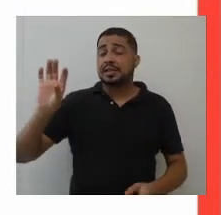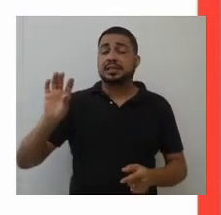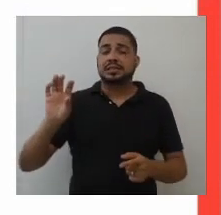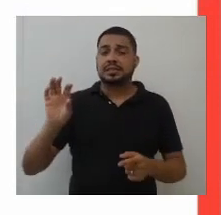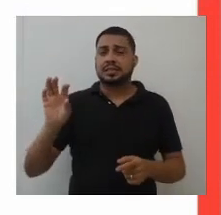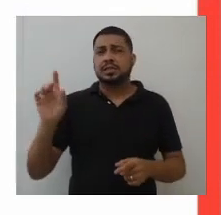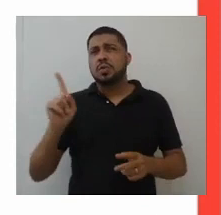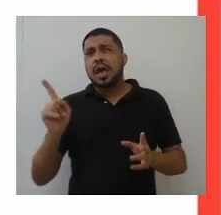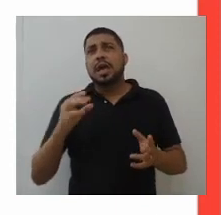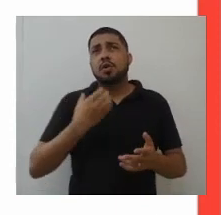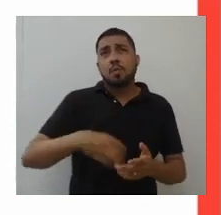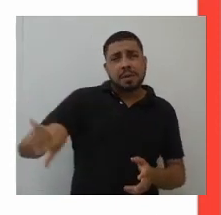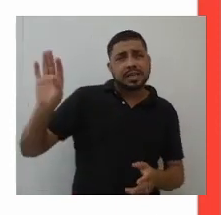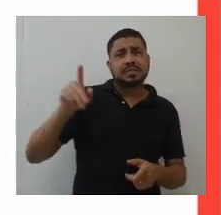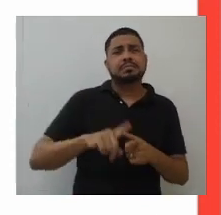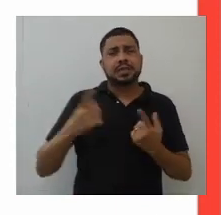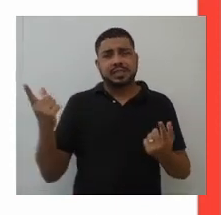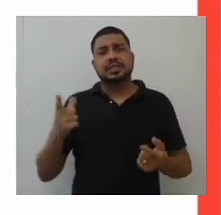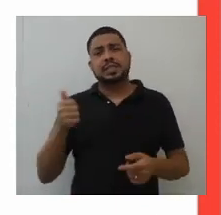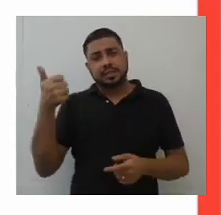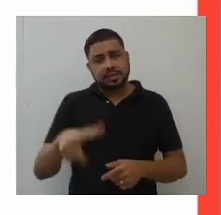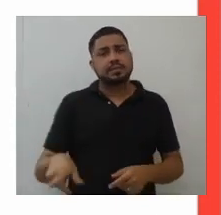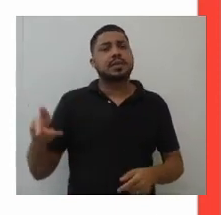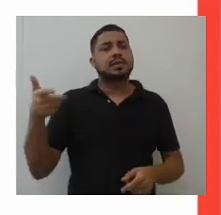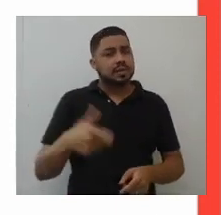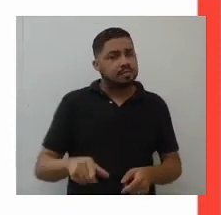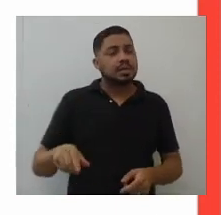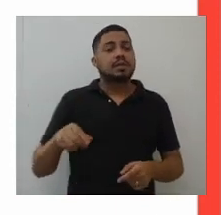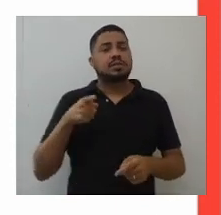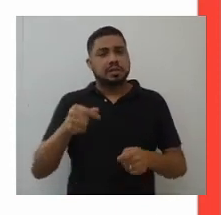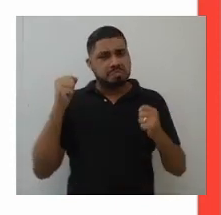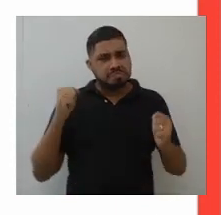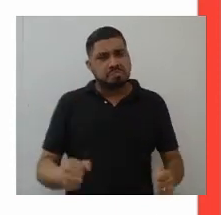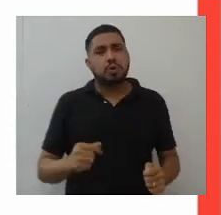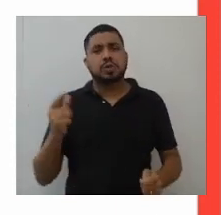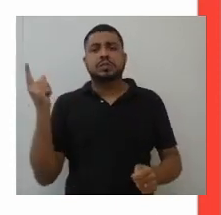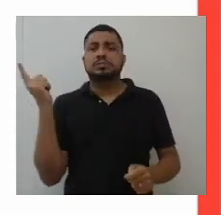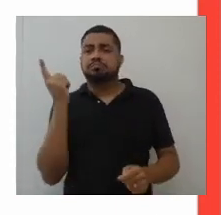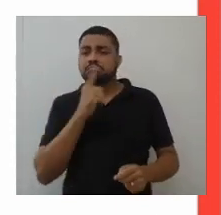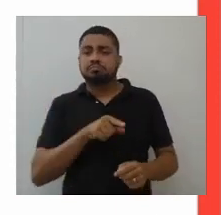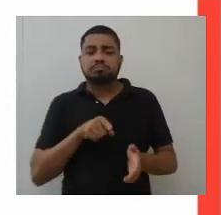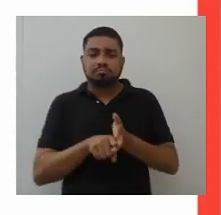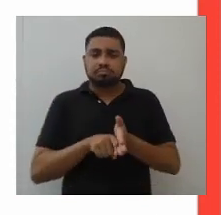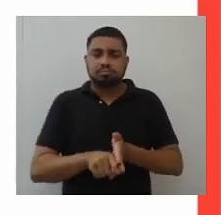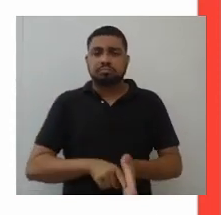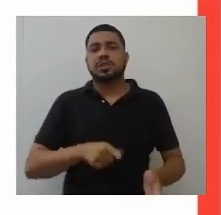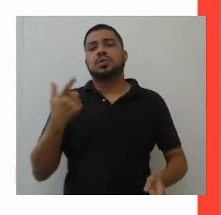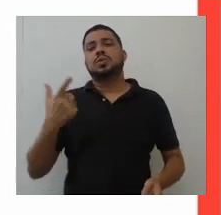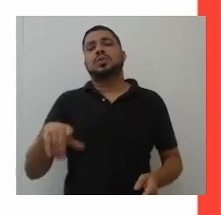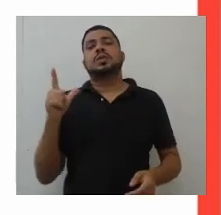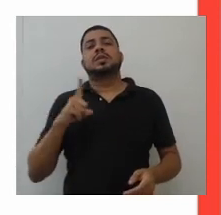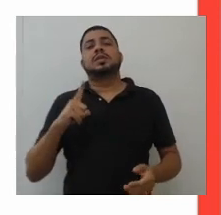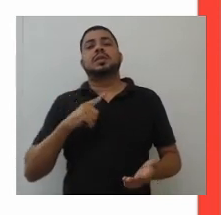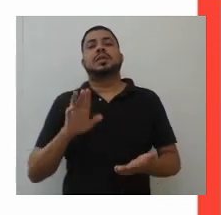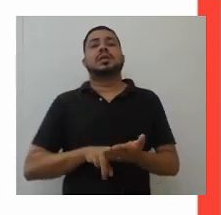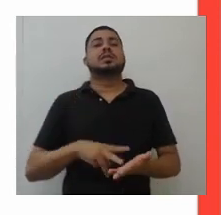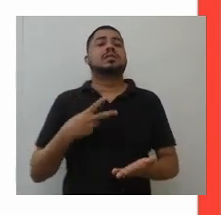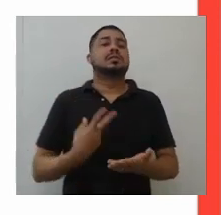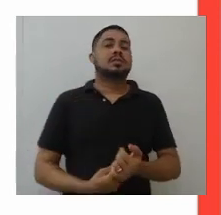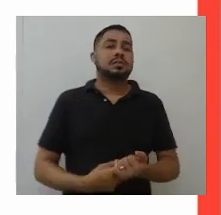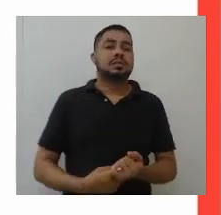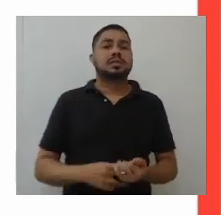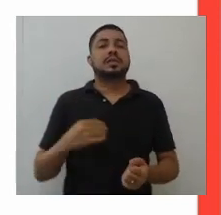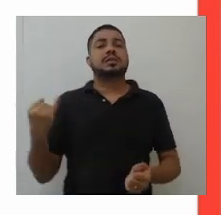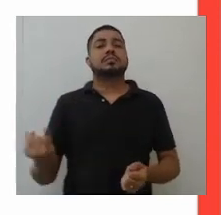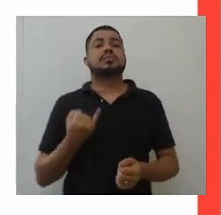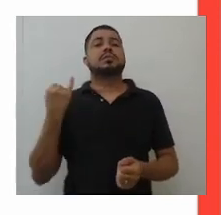como eu disse pra vocês, sempre é atualizado. Né? Mas aí vocês podem consultar outras, tem a tradução, e é muito importante